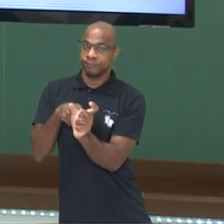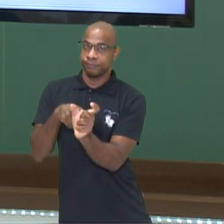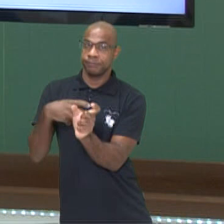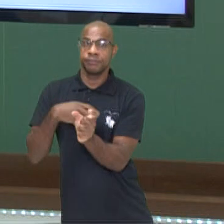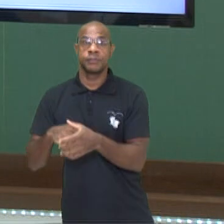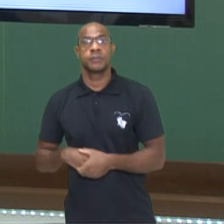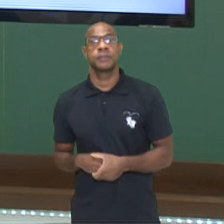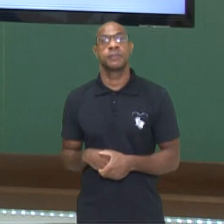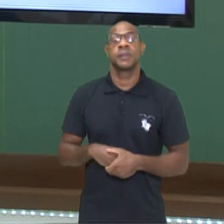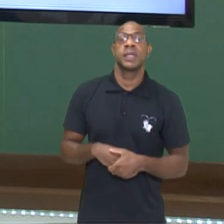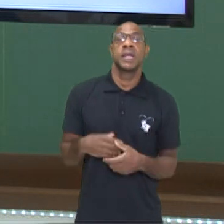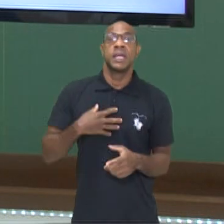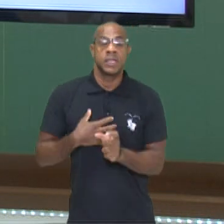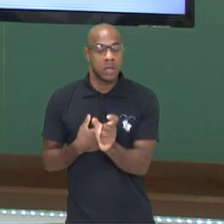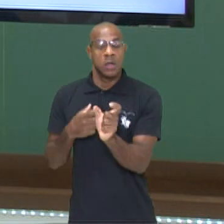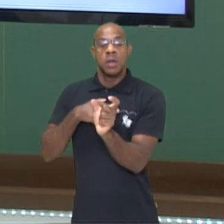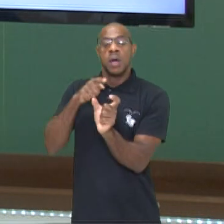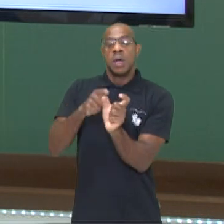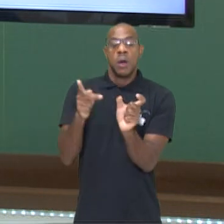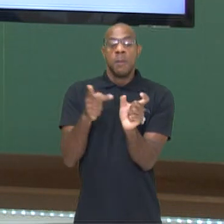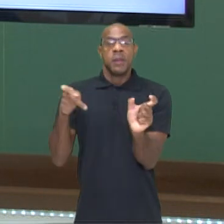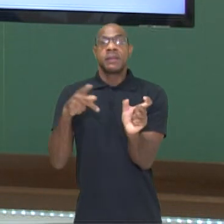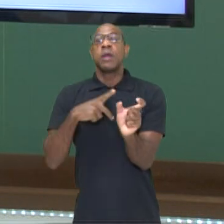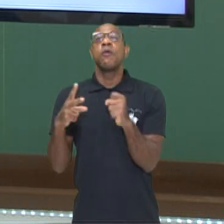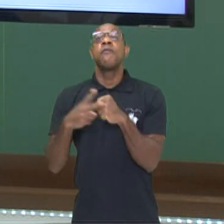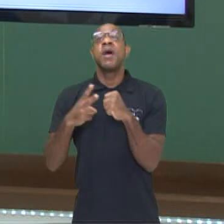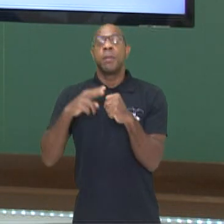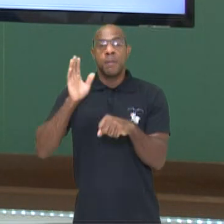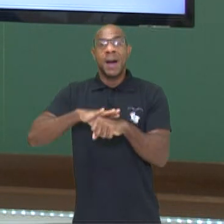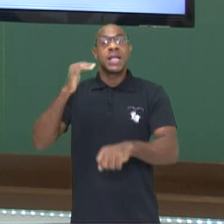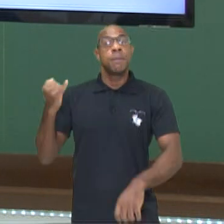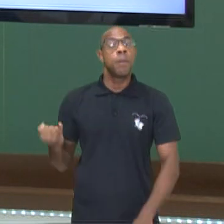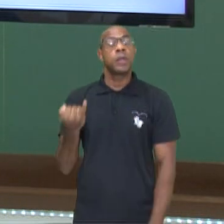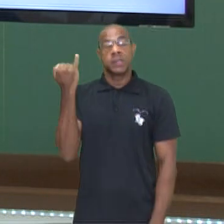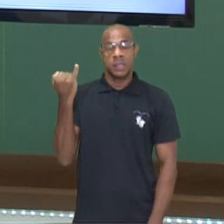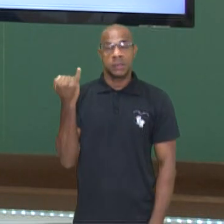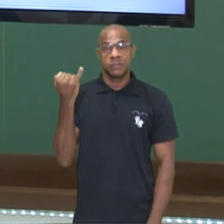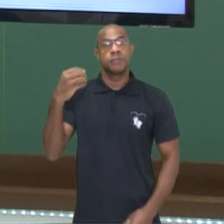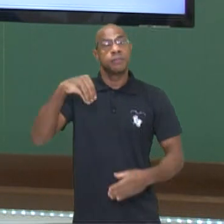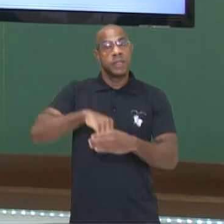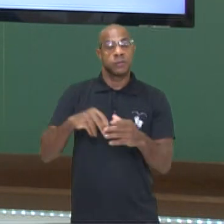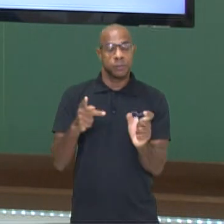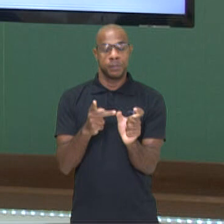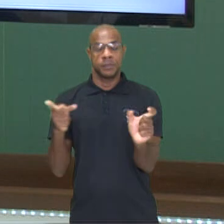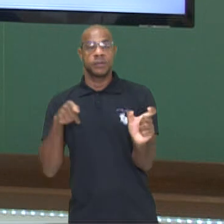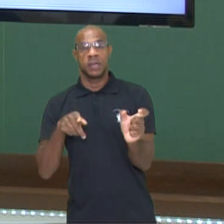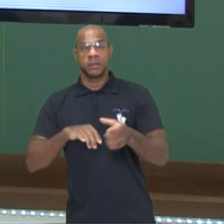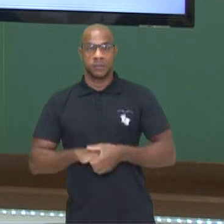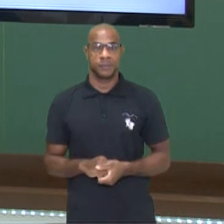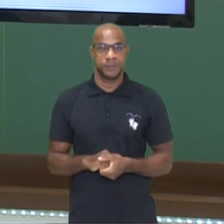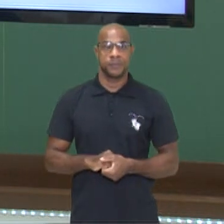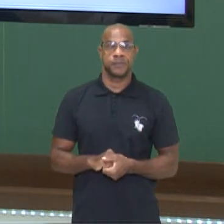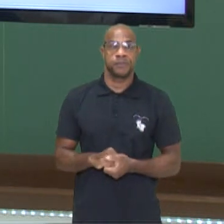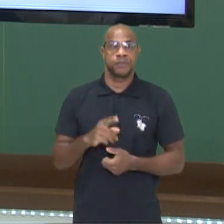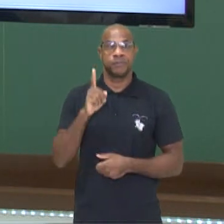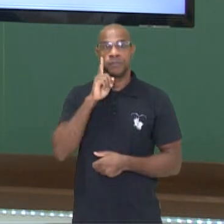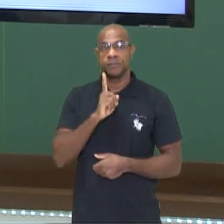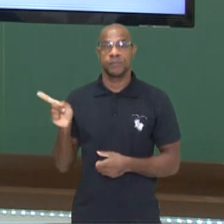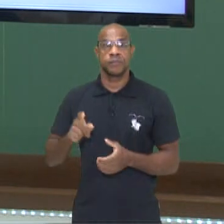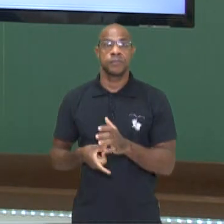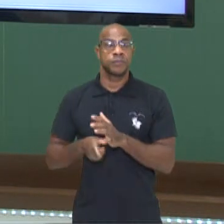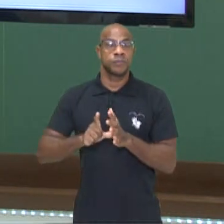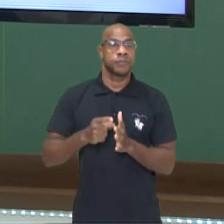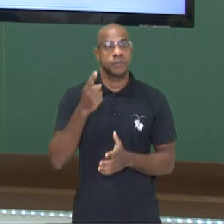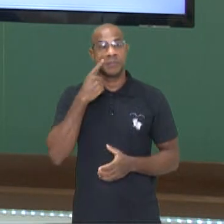verbo como o mais importante no predicado. Vejamos isso mais em detalhe nos próximos exercícios. Mas, antes,